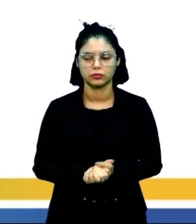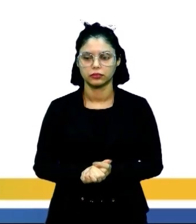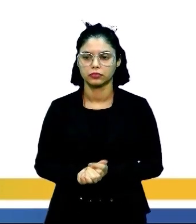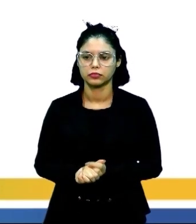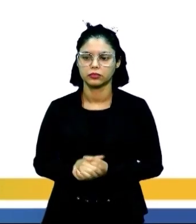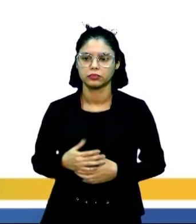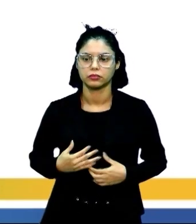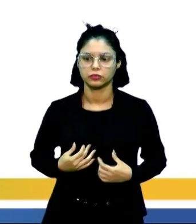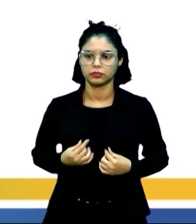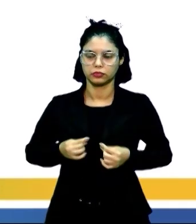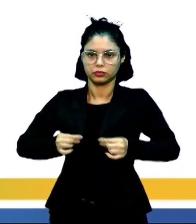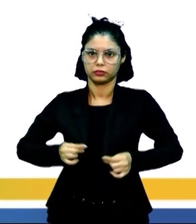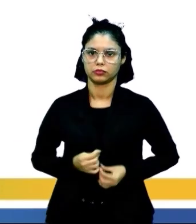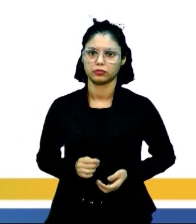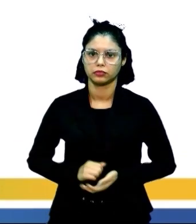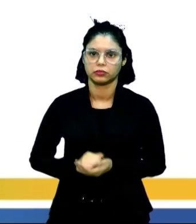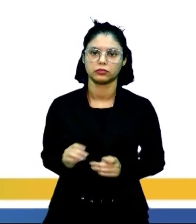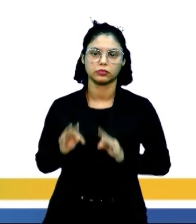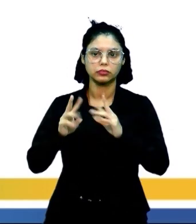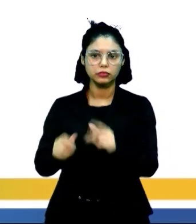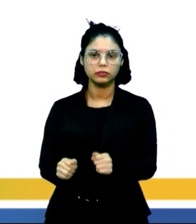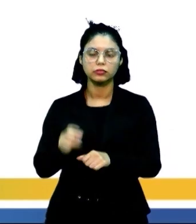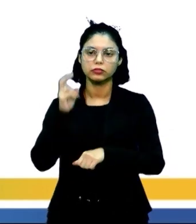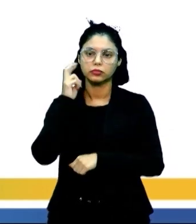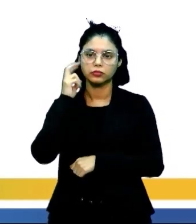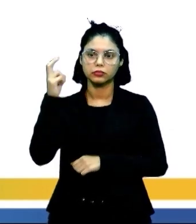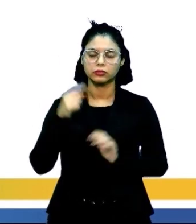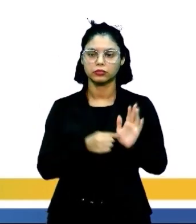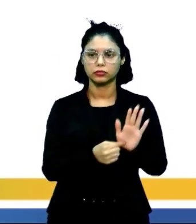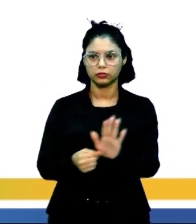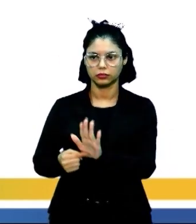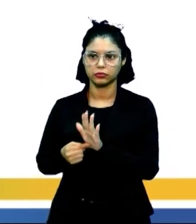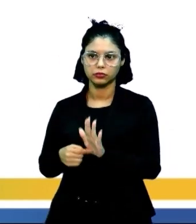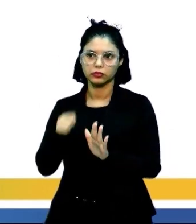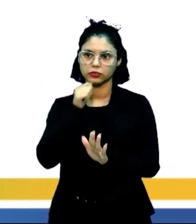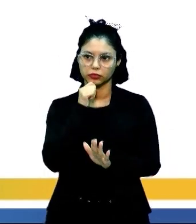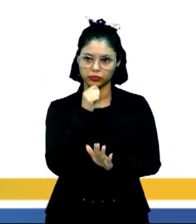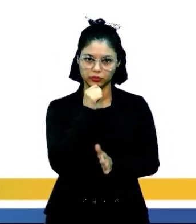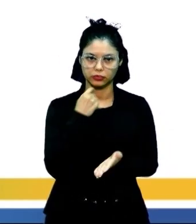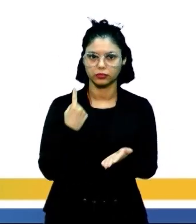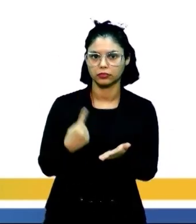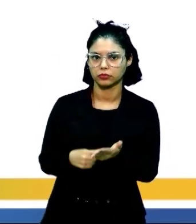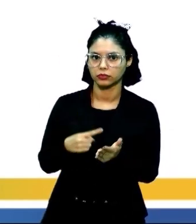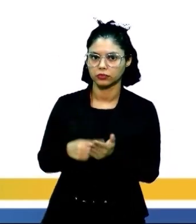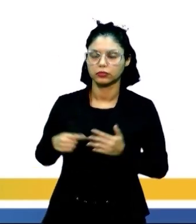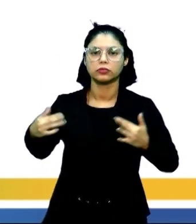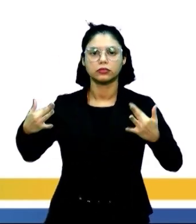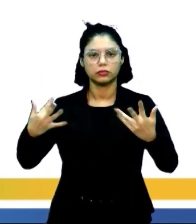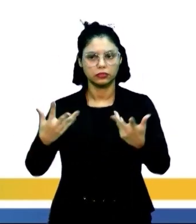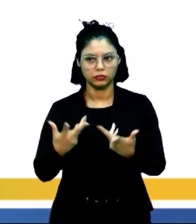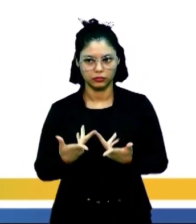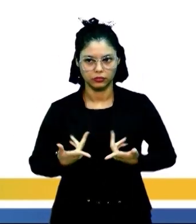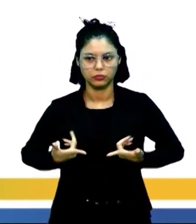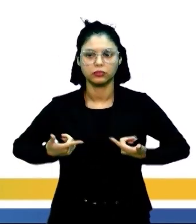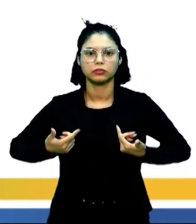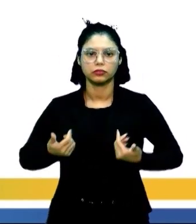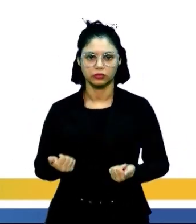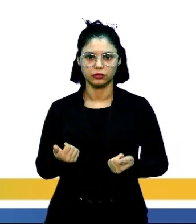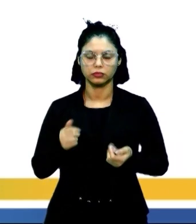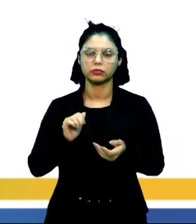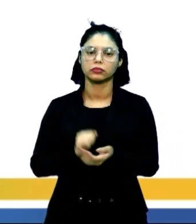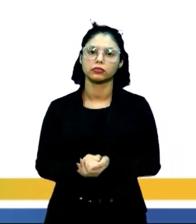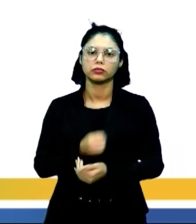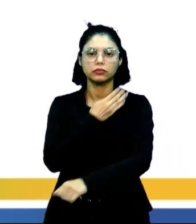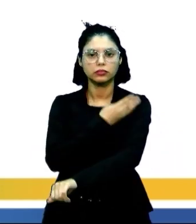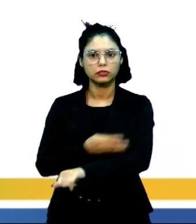ao enunciado da questão. Todas as culturas apresentam uma tendência de considerar